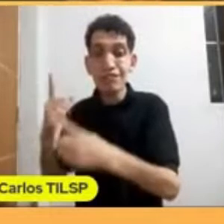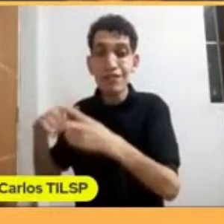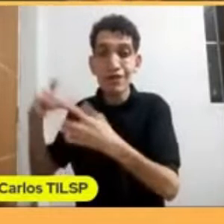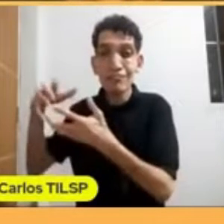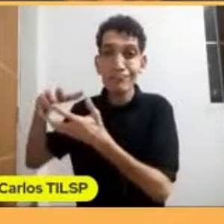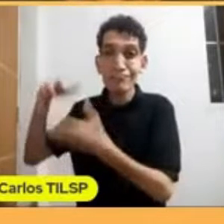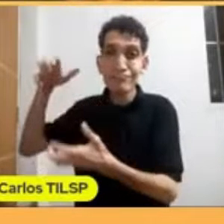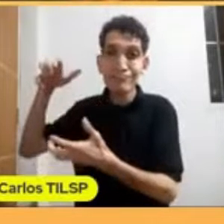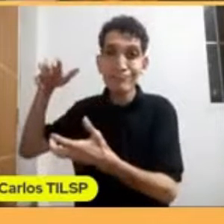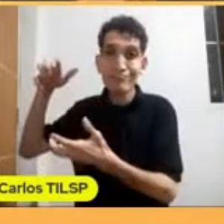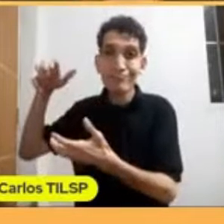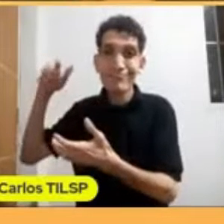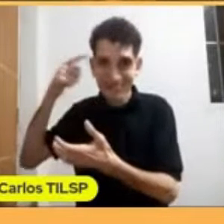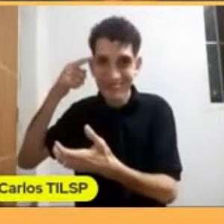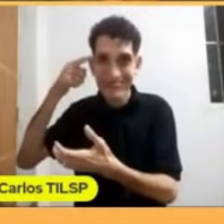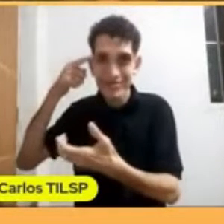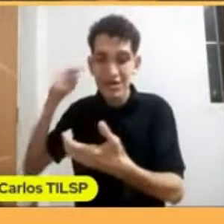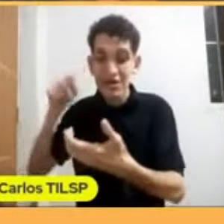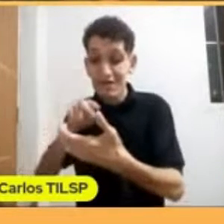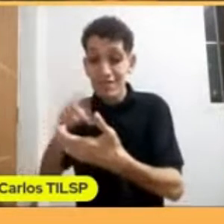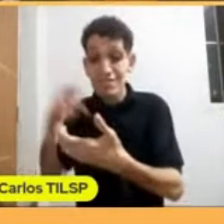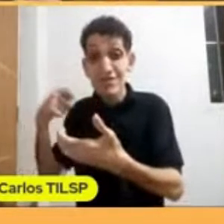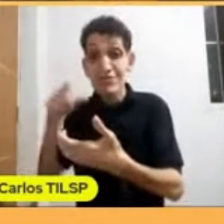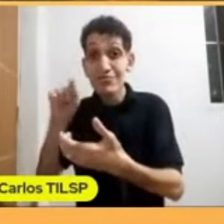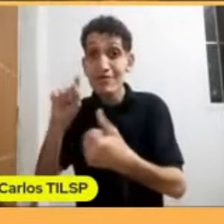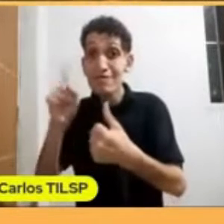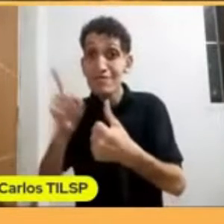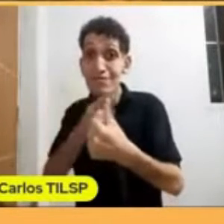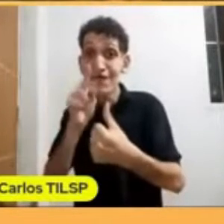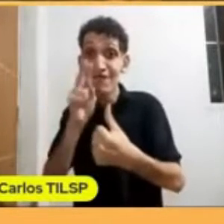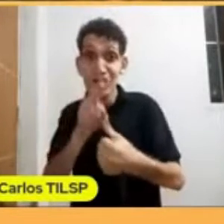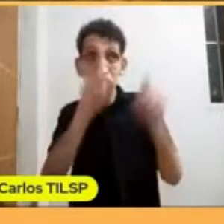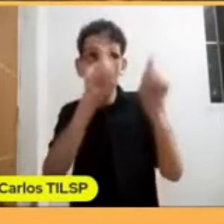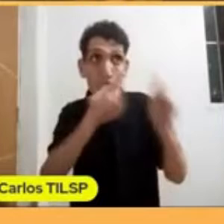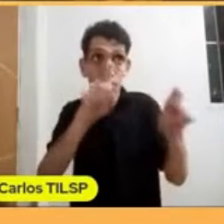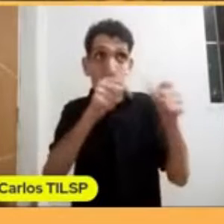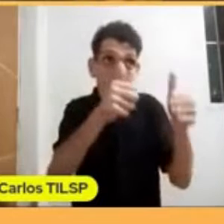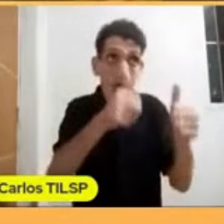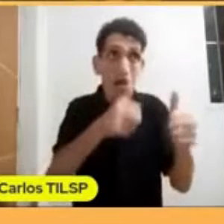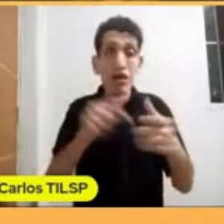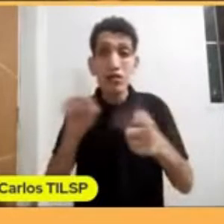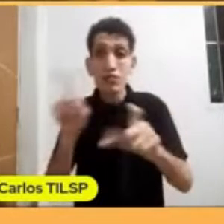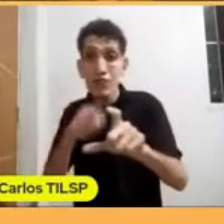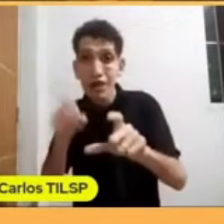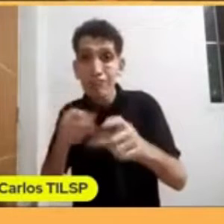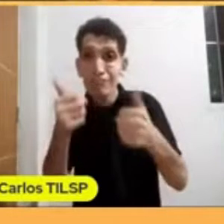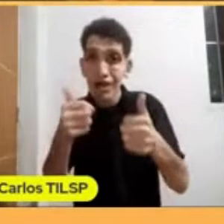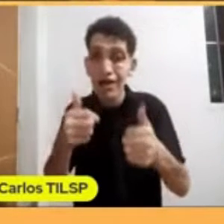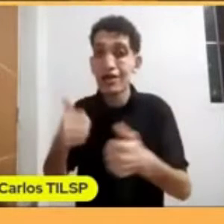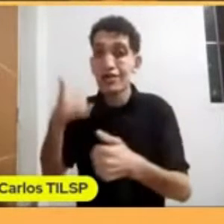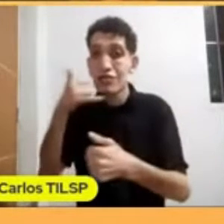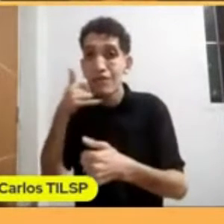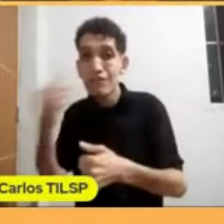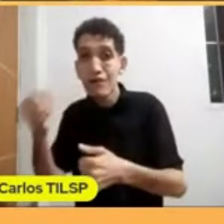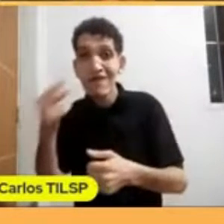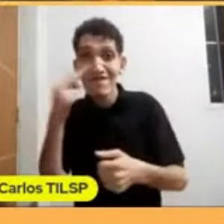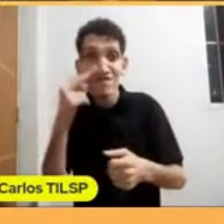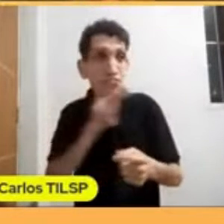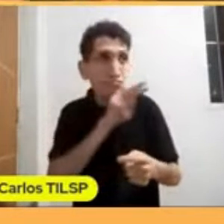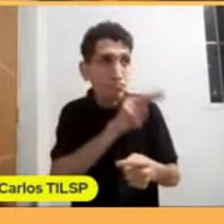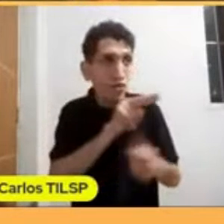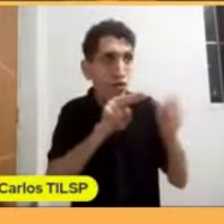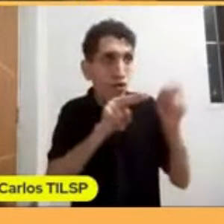em todos os equipamentos, né? Por quê? Porque, por exemplo, tem pessoas que utilizam tablet, pessoas que